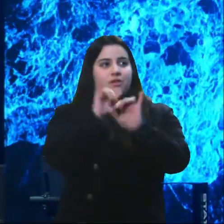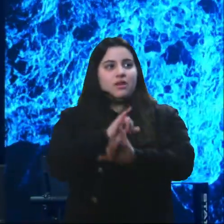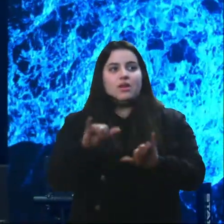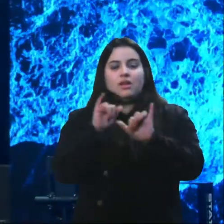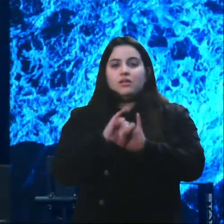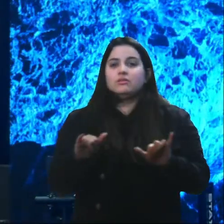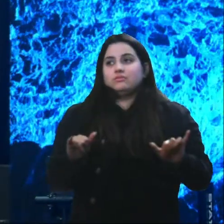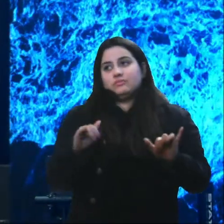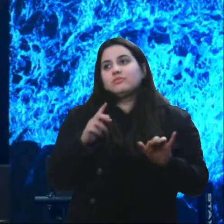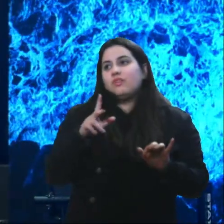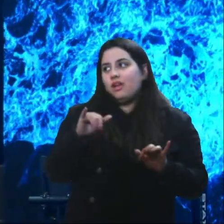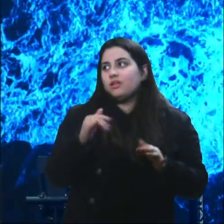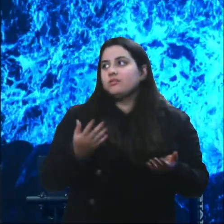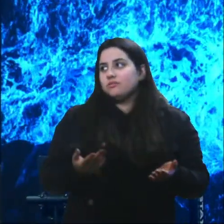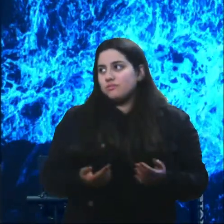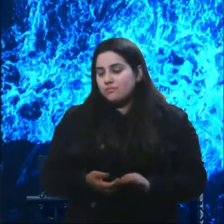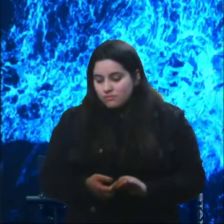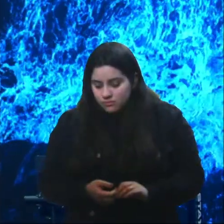despercebida.